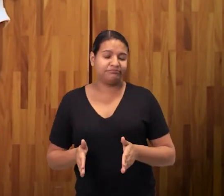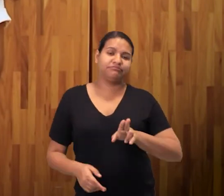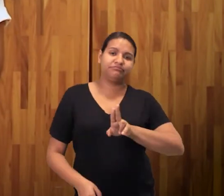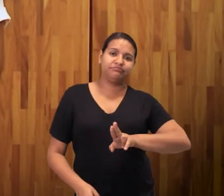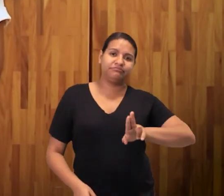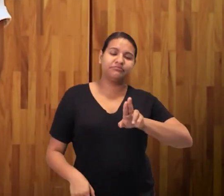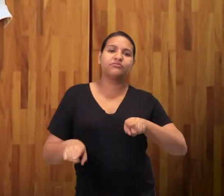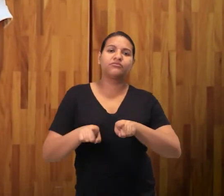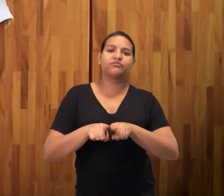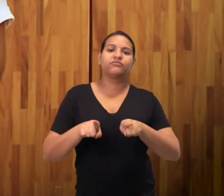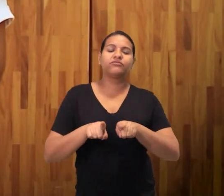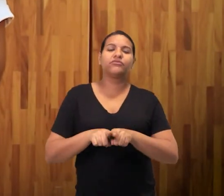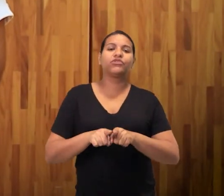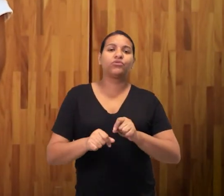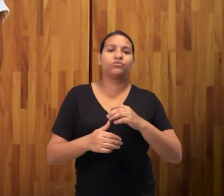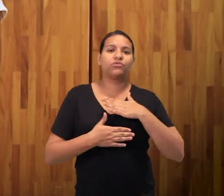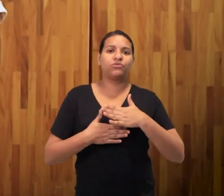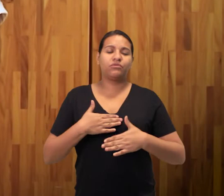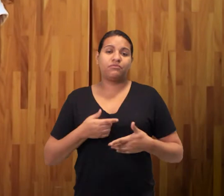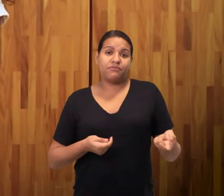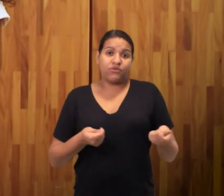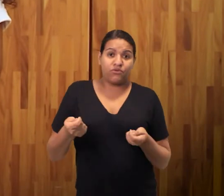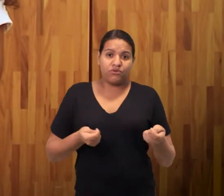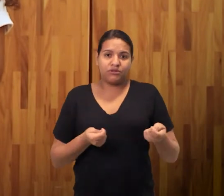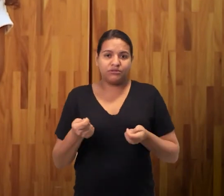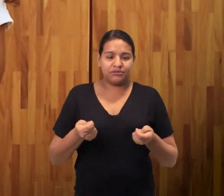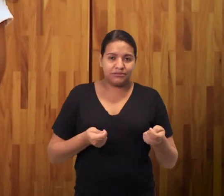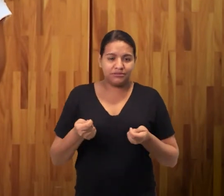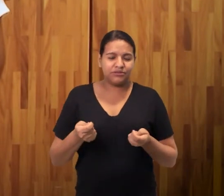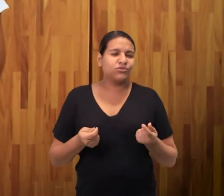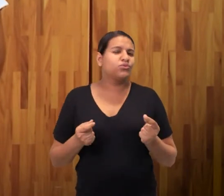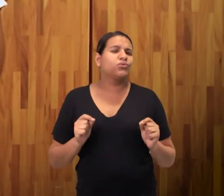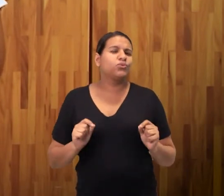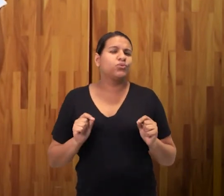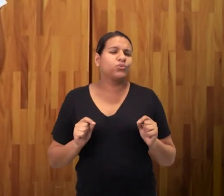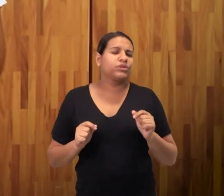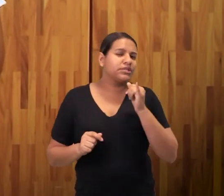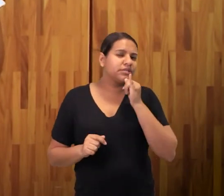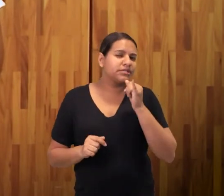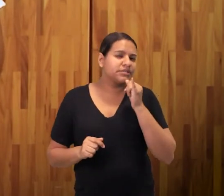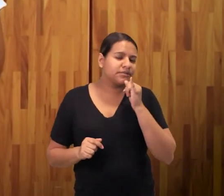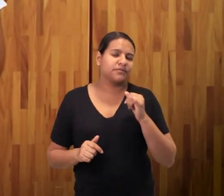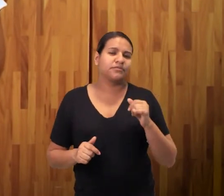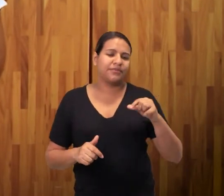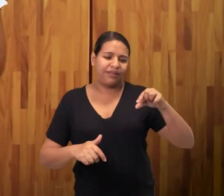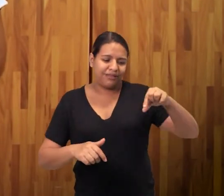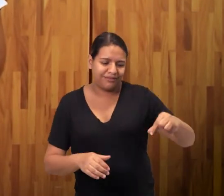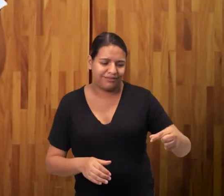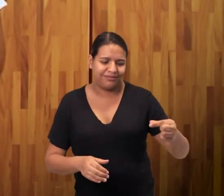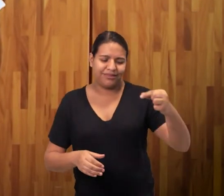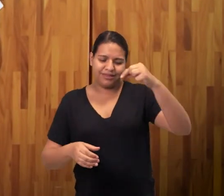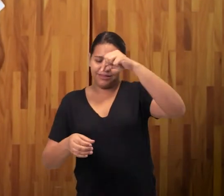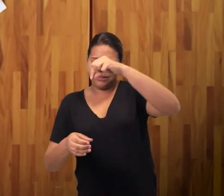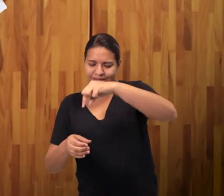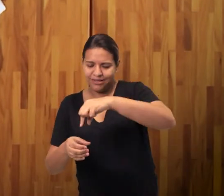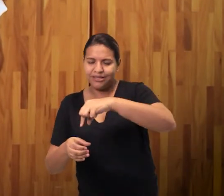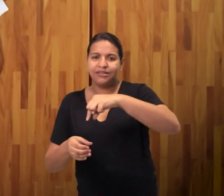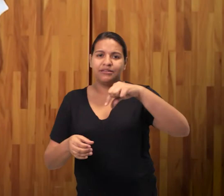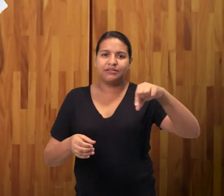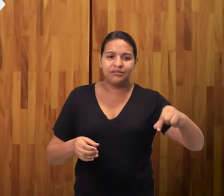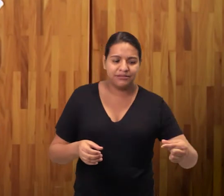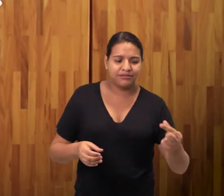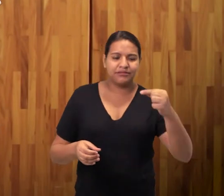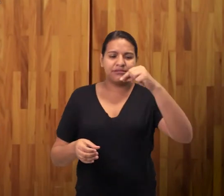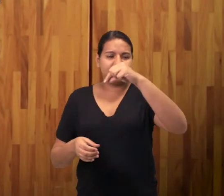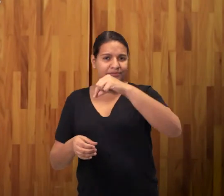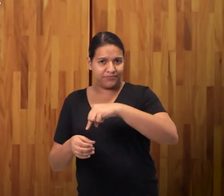Trabalhamos a coordenação motora fina, quando tínhamos que pegar o grãozinho e colocar dentro das tampas. E também associar a